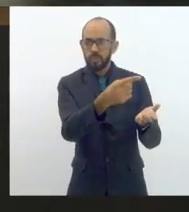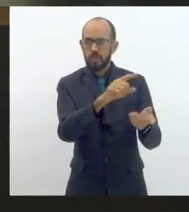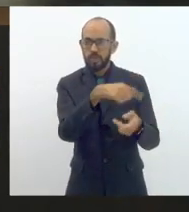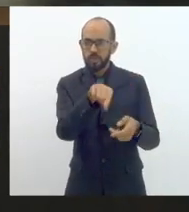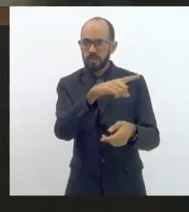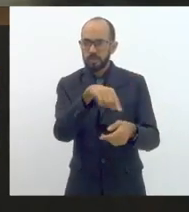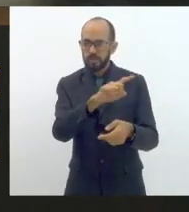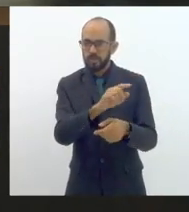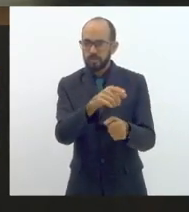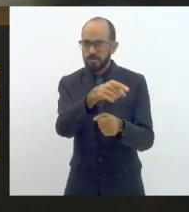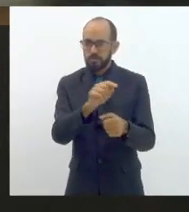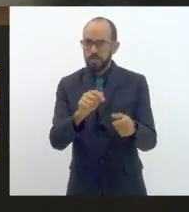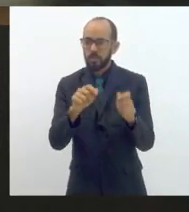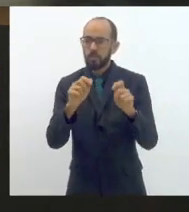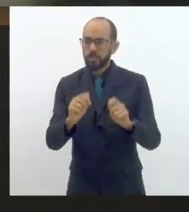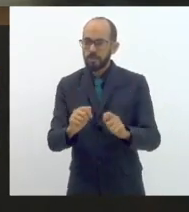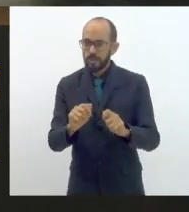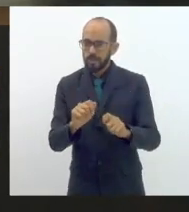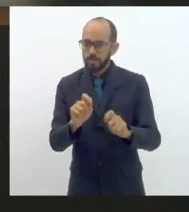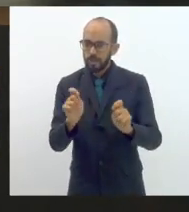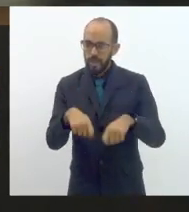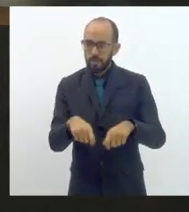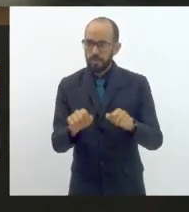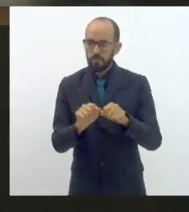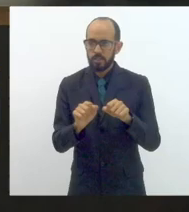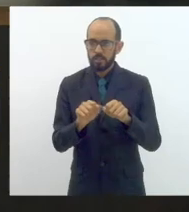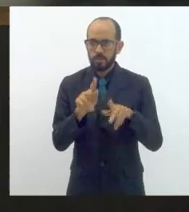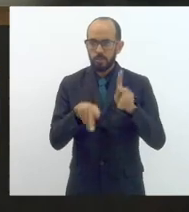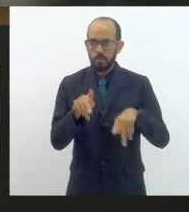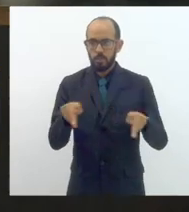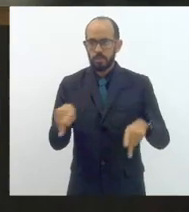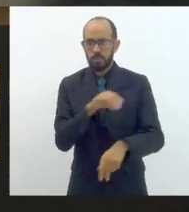pela política fluminense, pelo nosso povo fluminense.